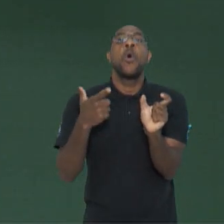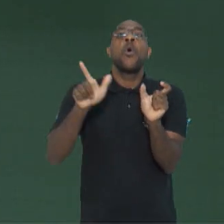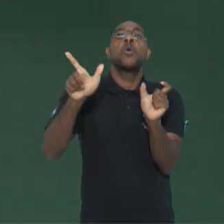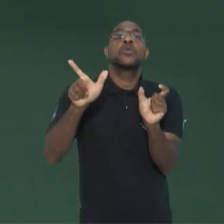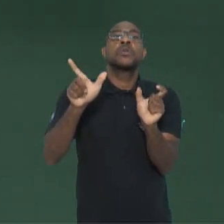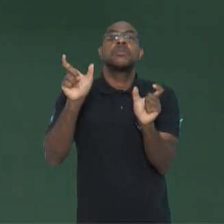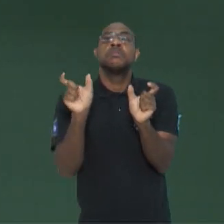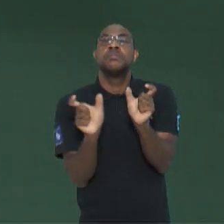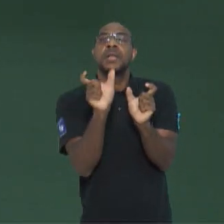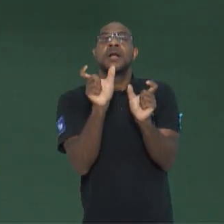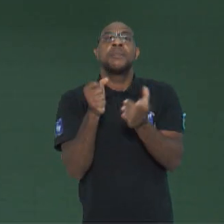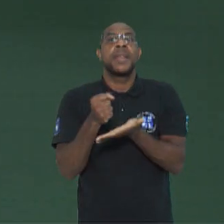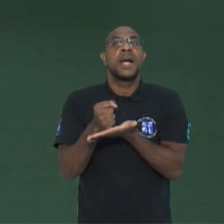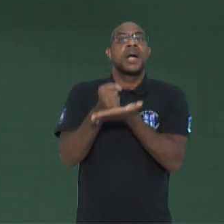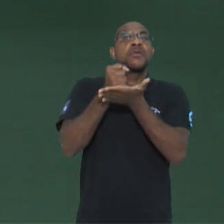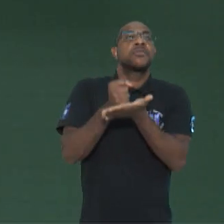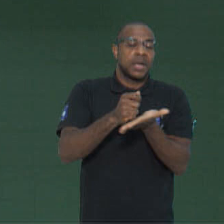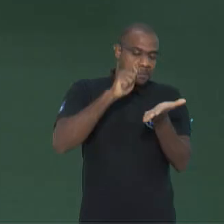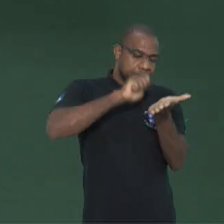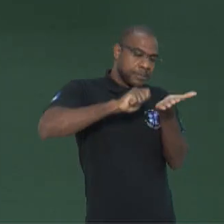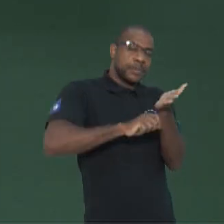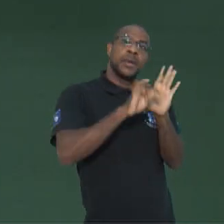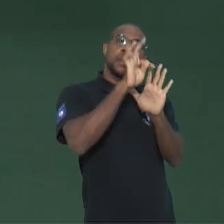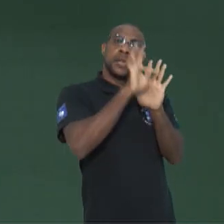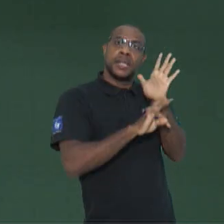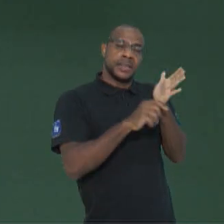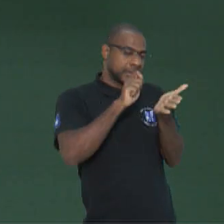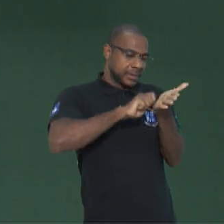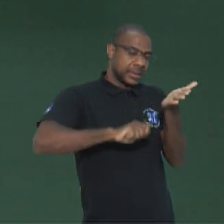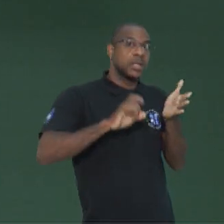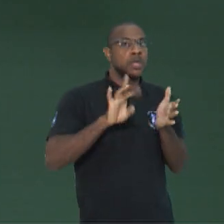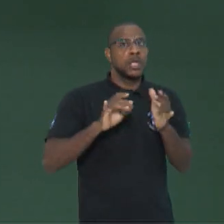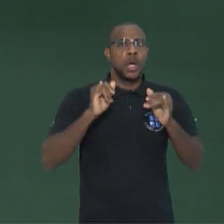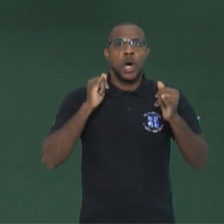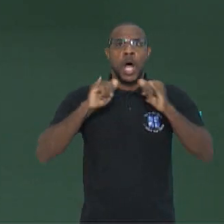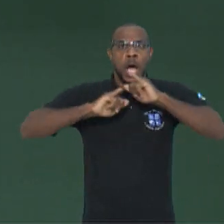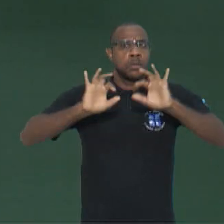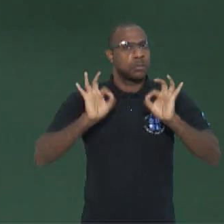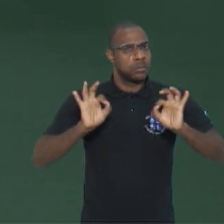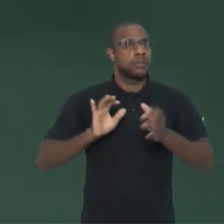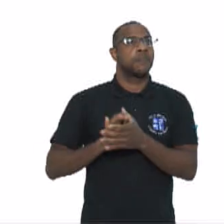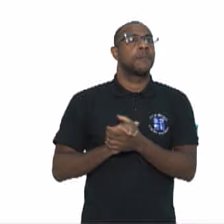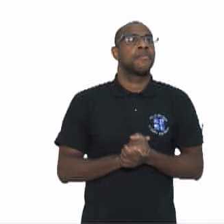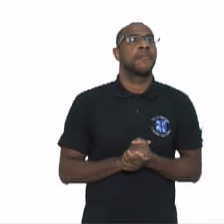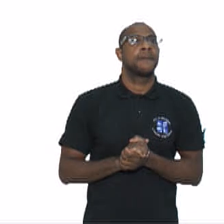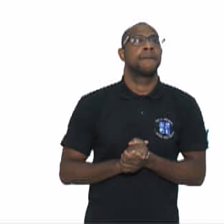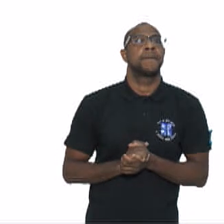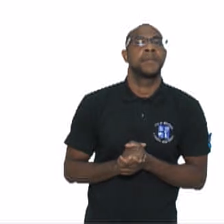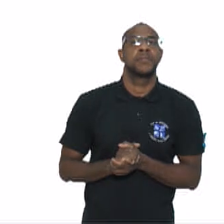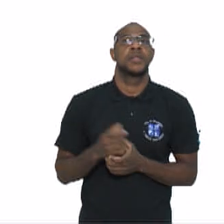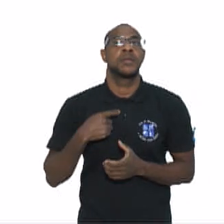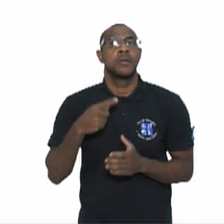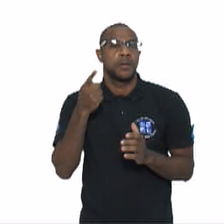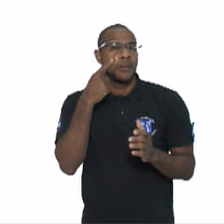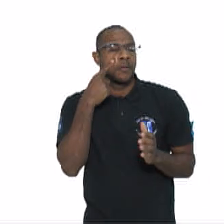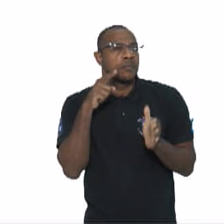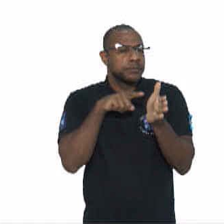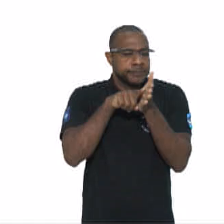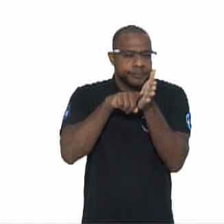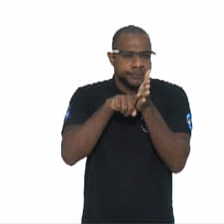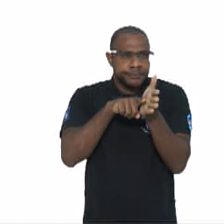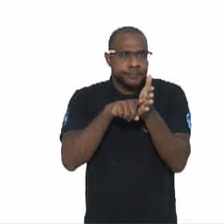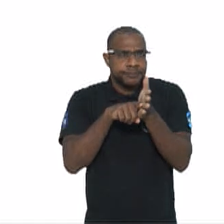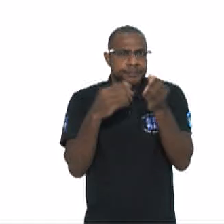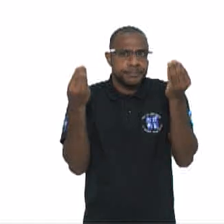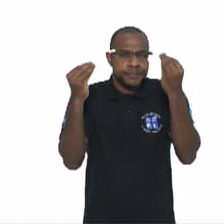para ajudá-los nas produções de texto, não precisa ser só em notícia. Estamos analisando os dados para saber por